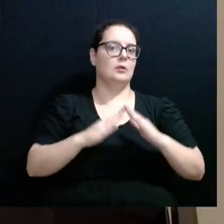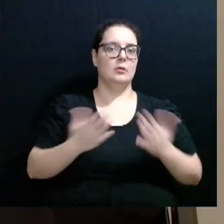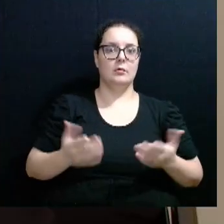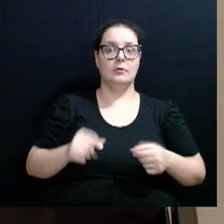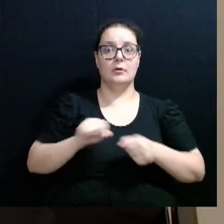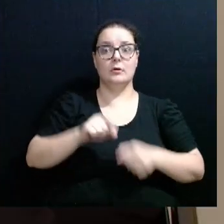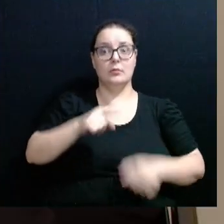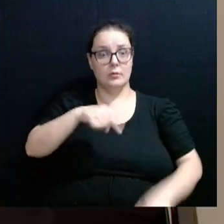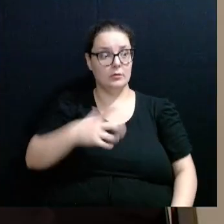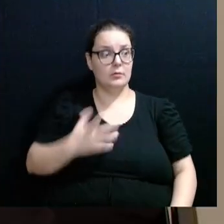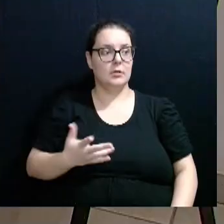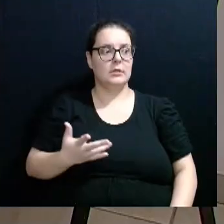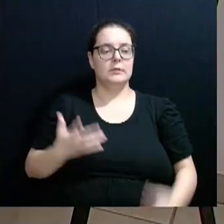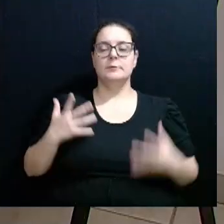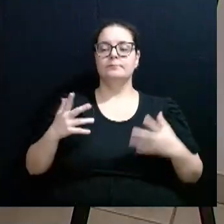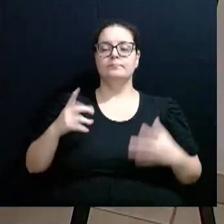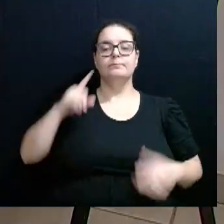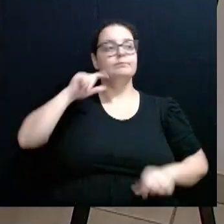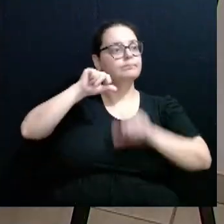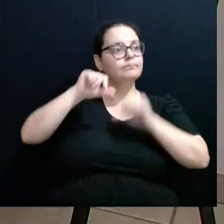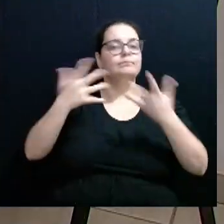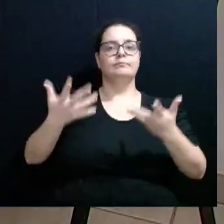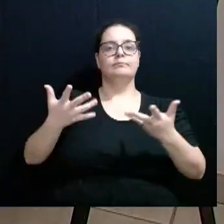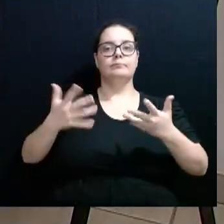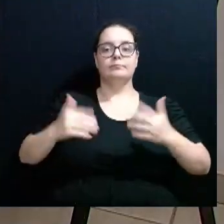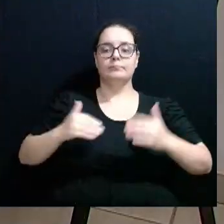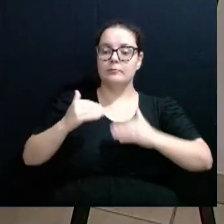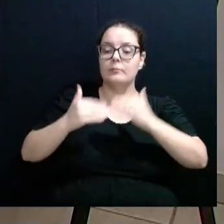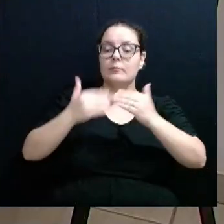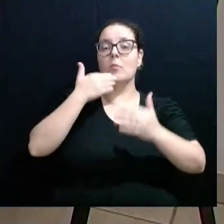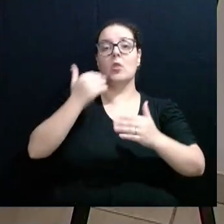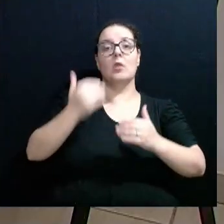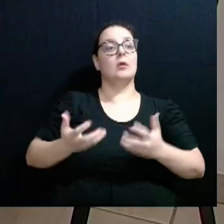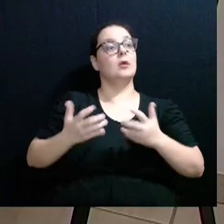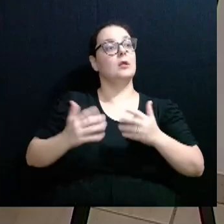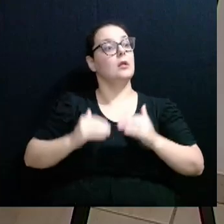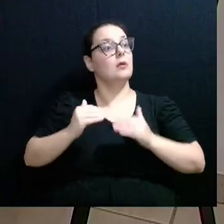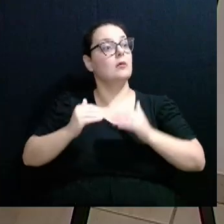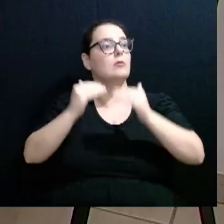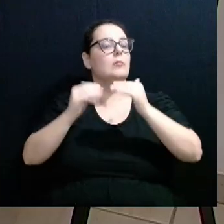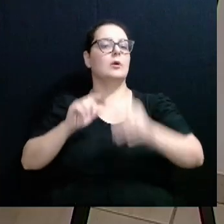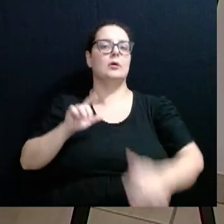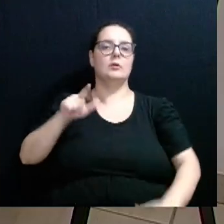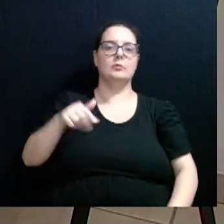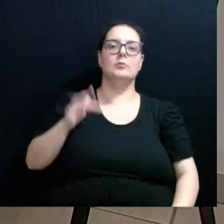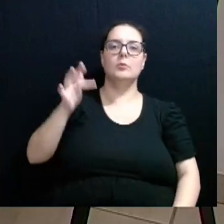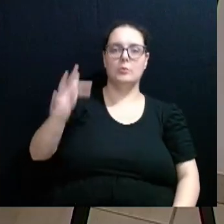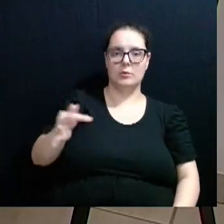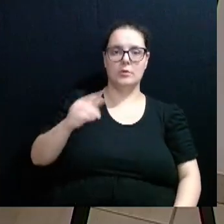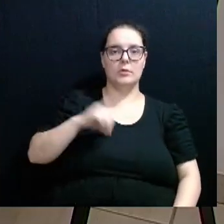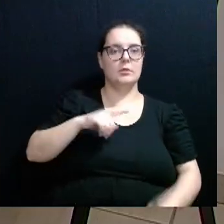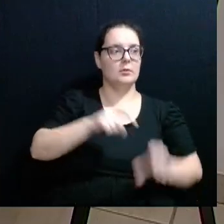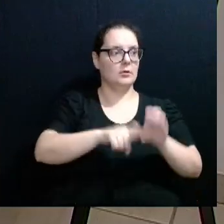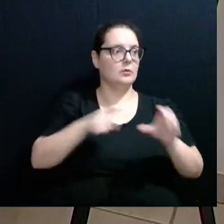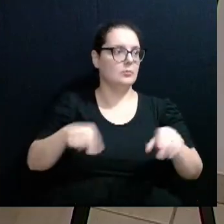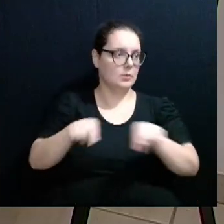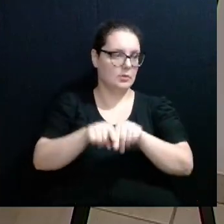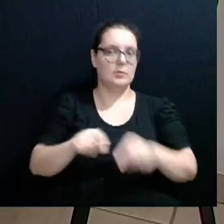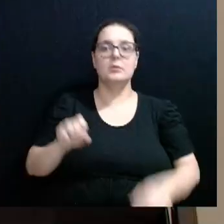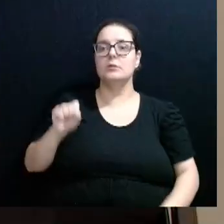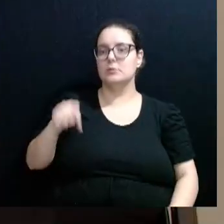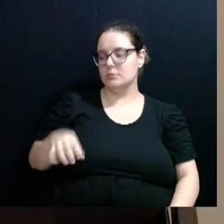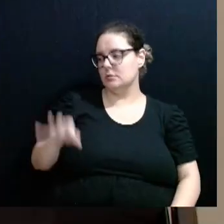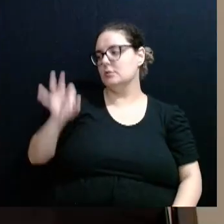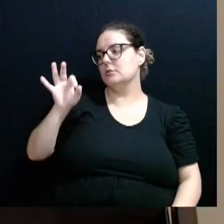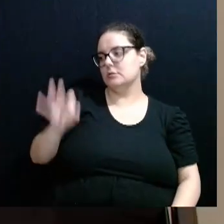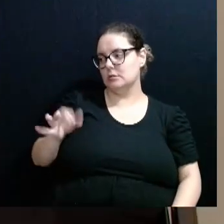quero aspirar por algo melhor, querer... Depois, lá na frente, ter independência também, né, Helena? Isso, exatamente. E a gente